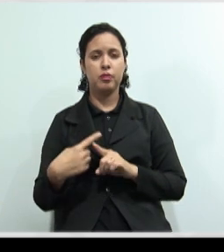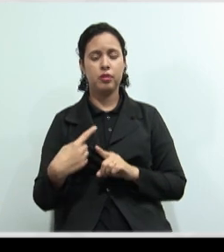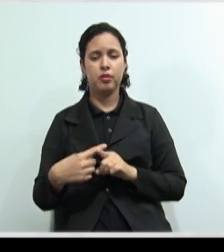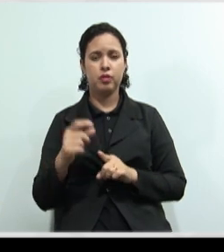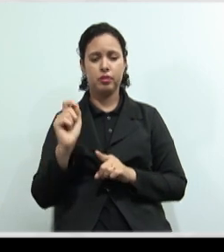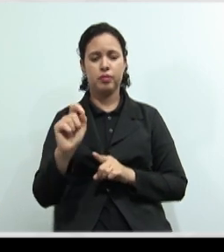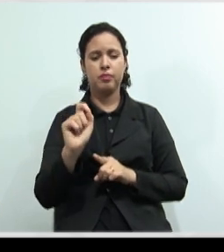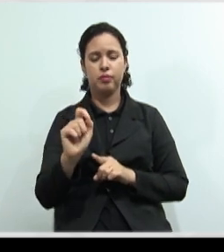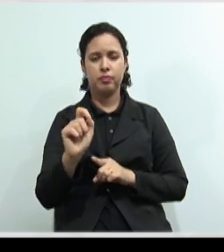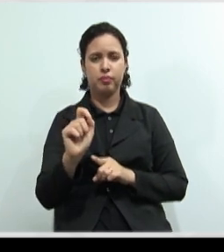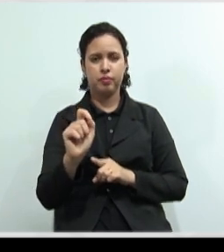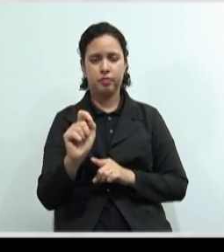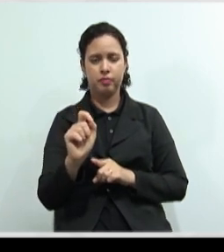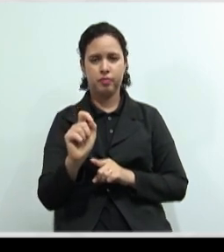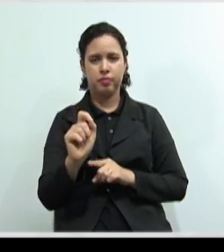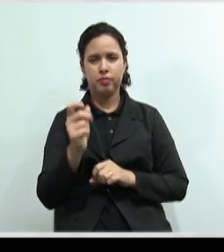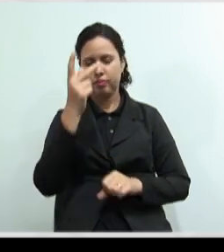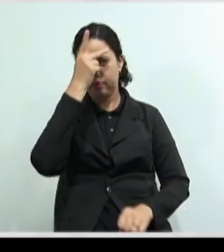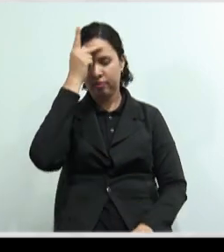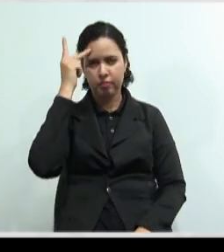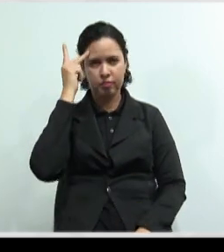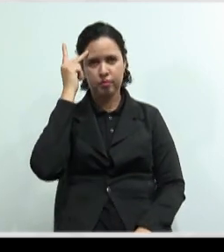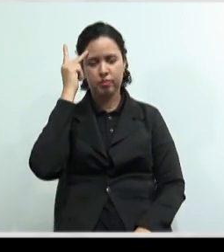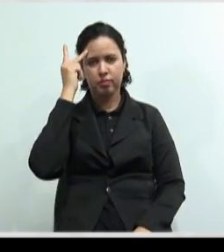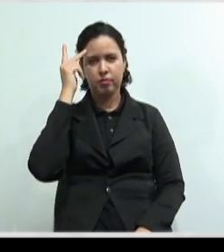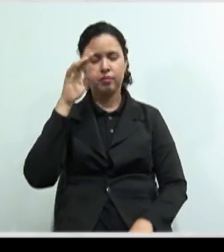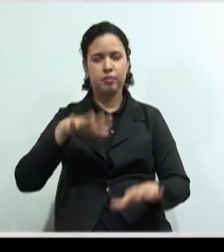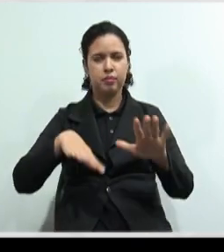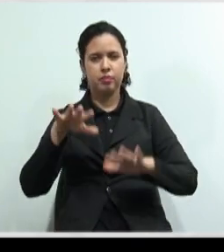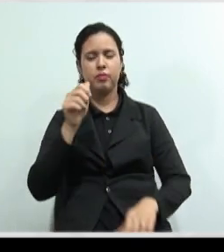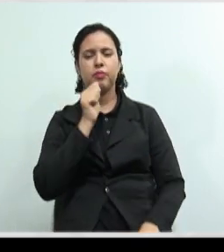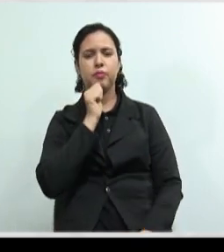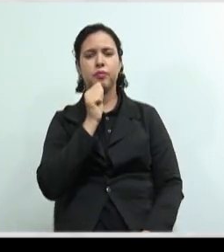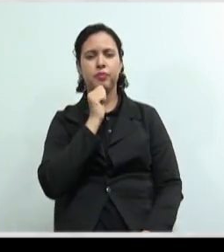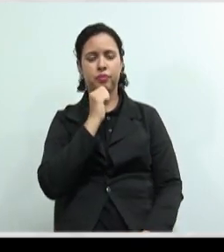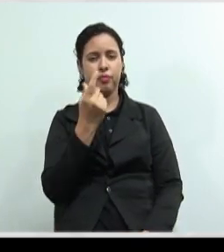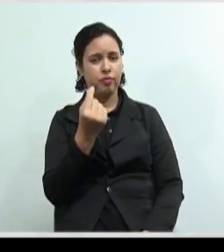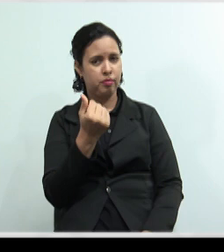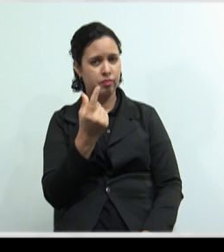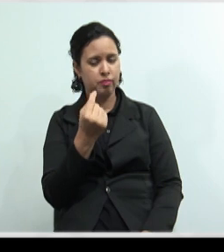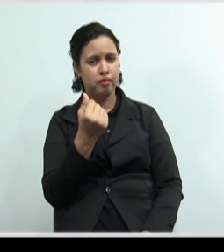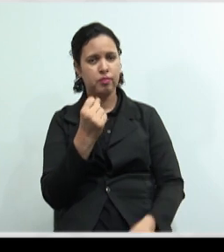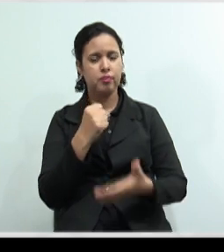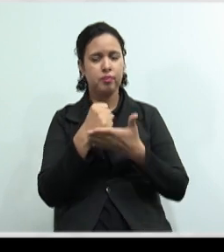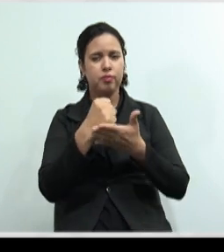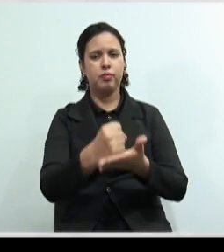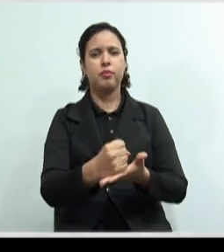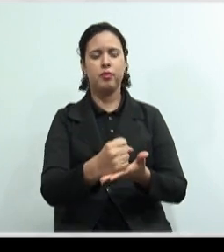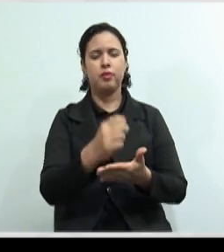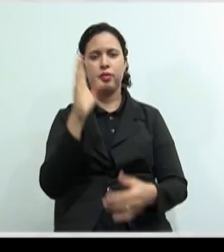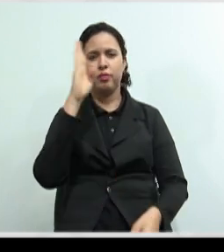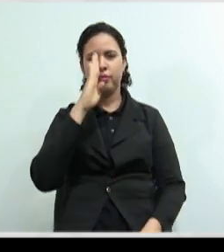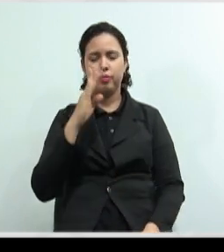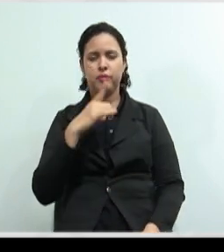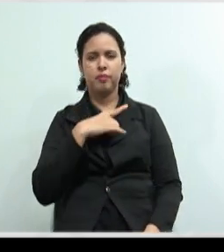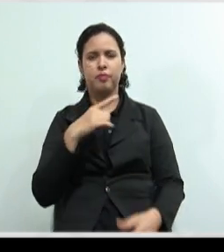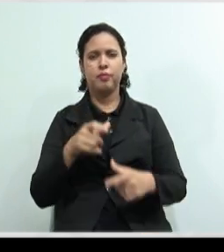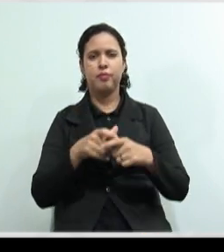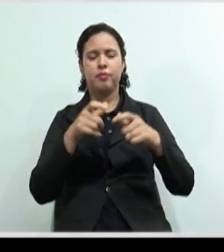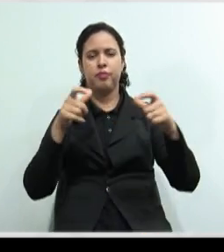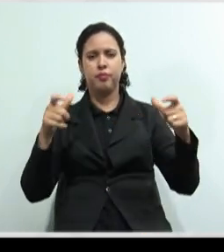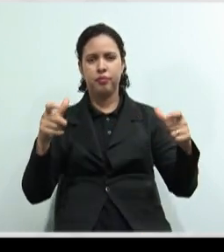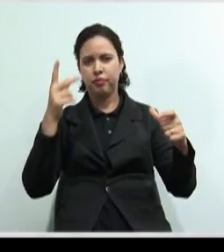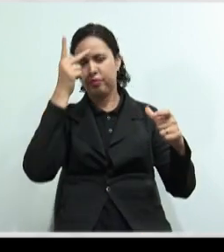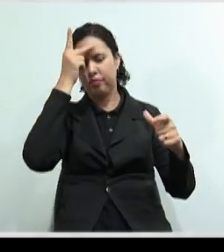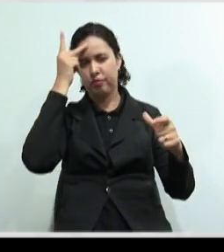incluídas no grupo de consumidores por não terem recursos financeiros suficientes para isso. O Brasil já teve uma massa de população